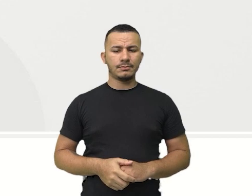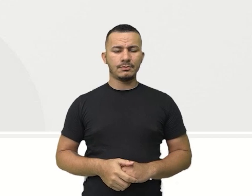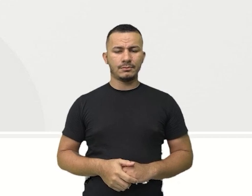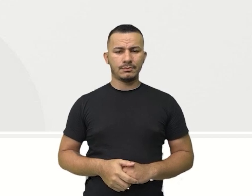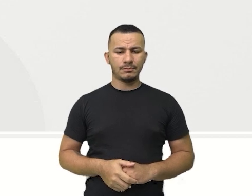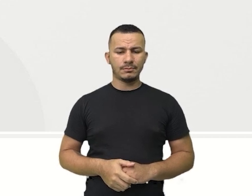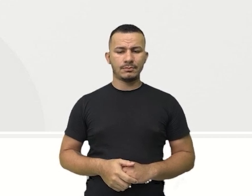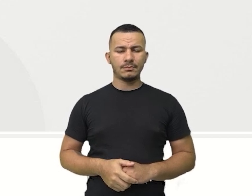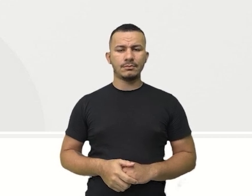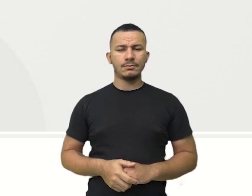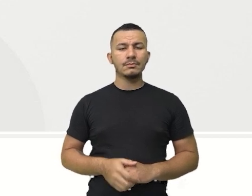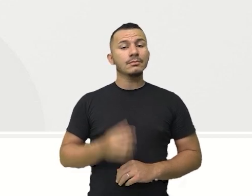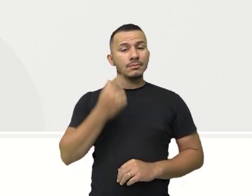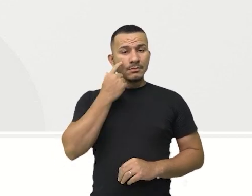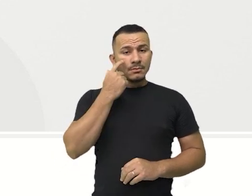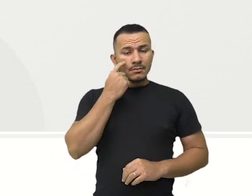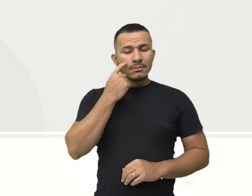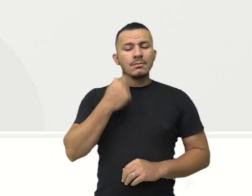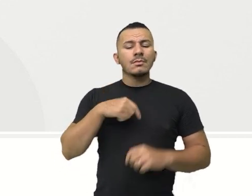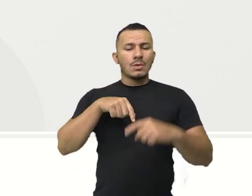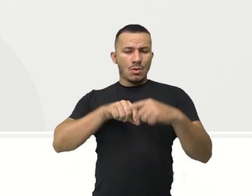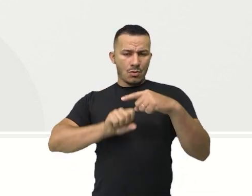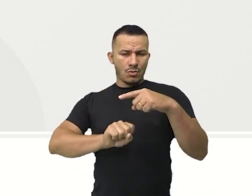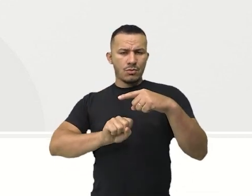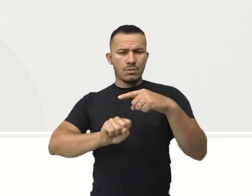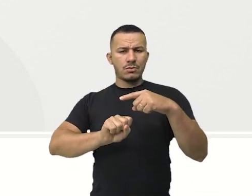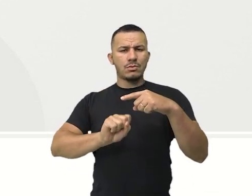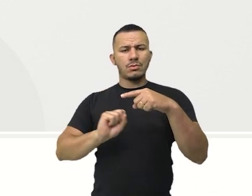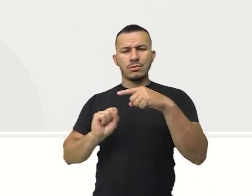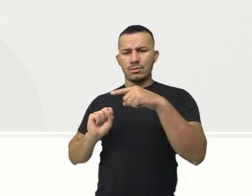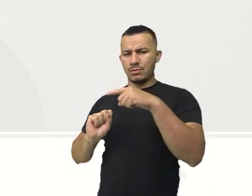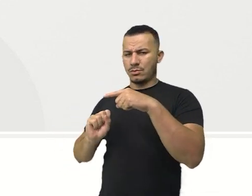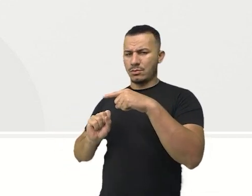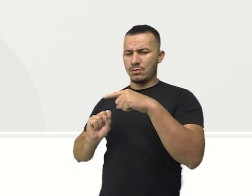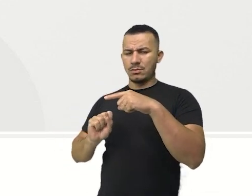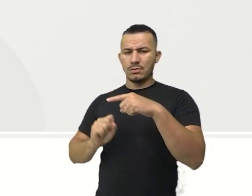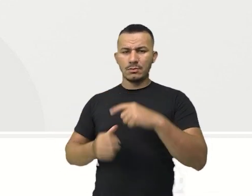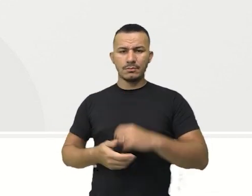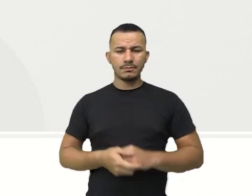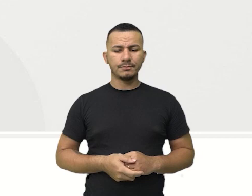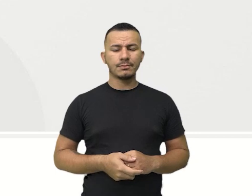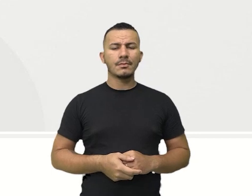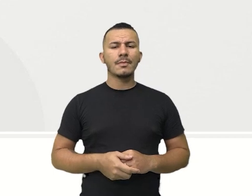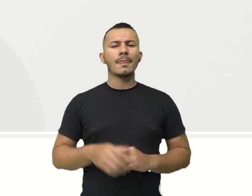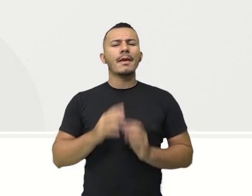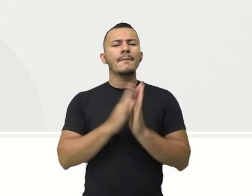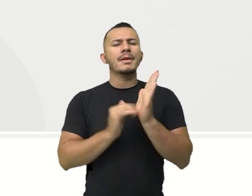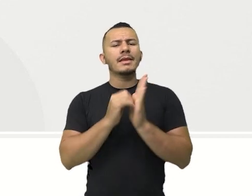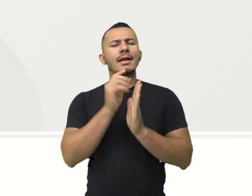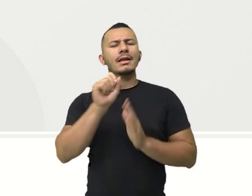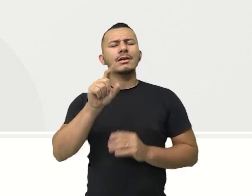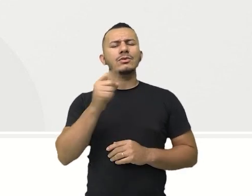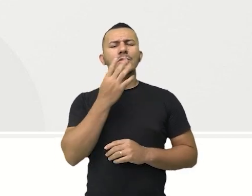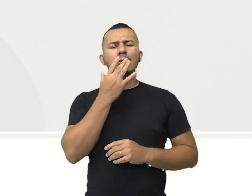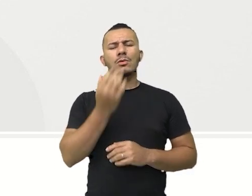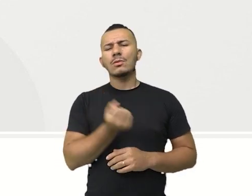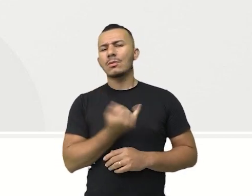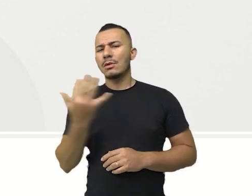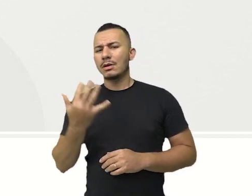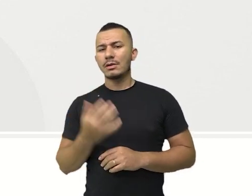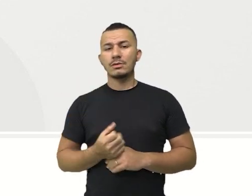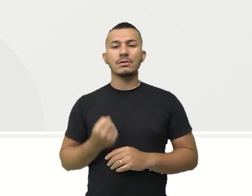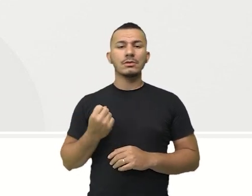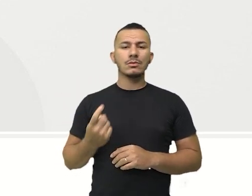8, então nós vamos ficar com 8. Quantas partes foram pintadas? 1, 2,